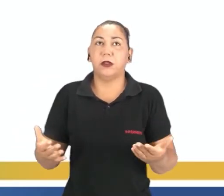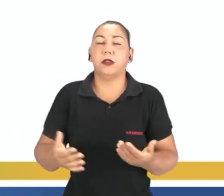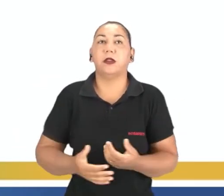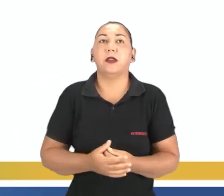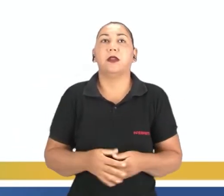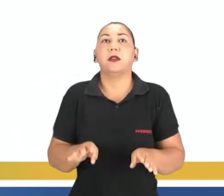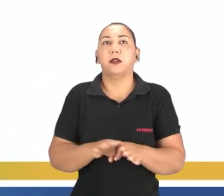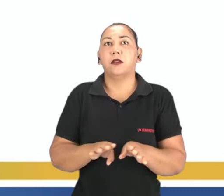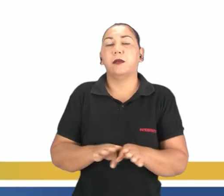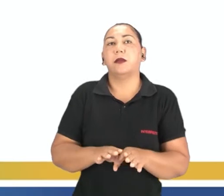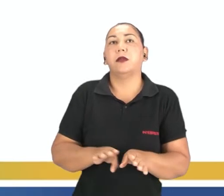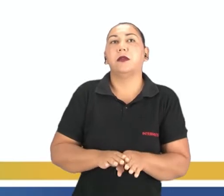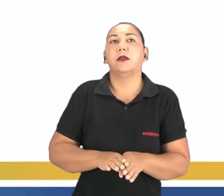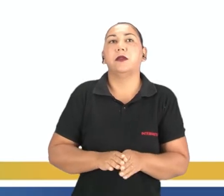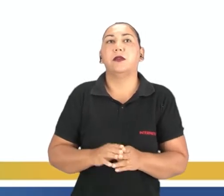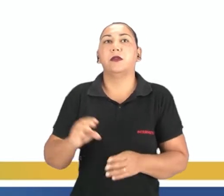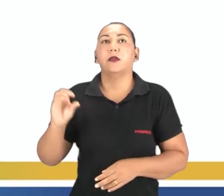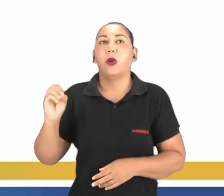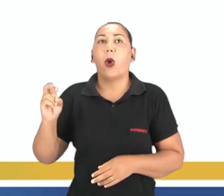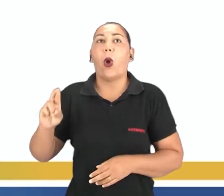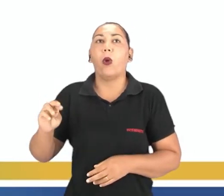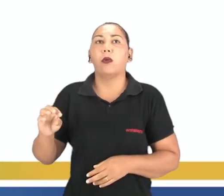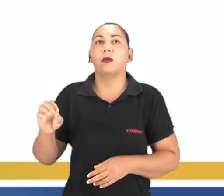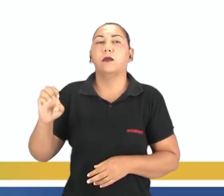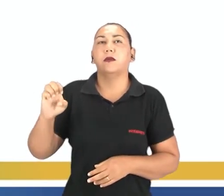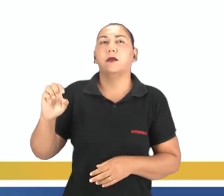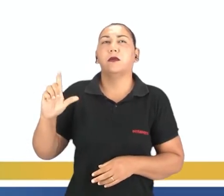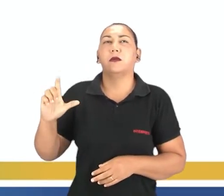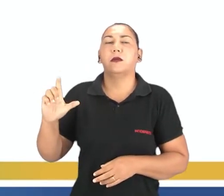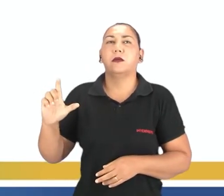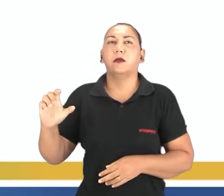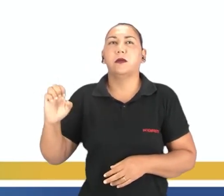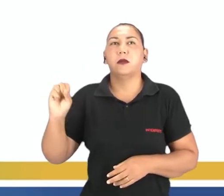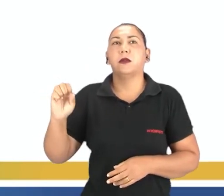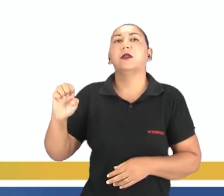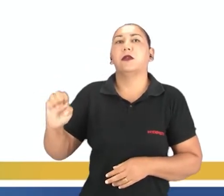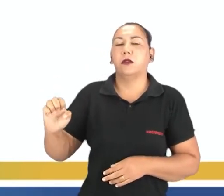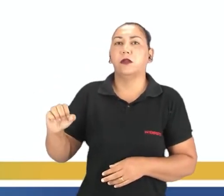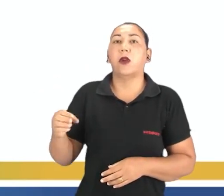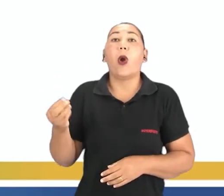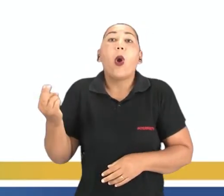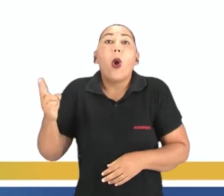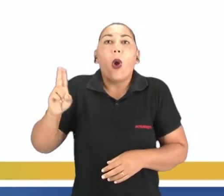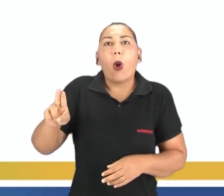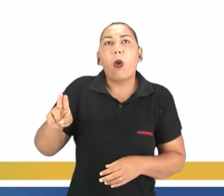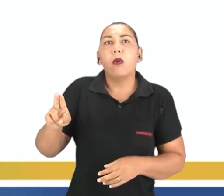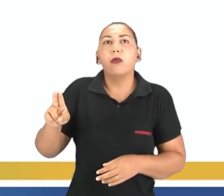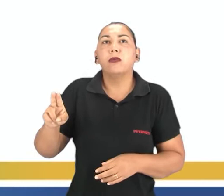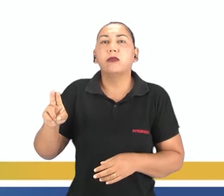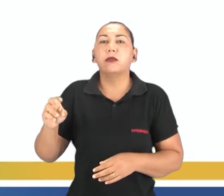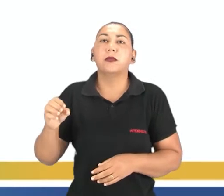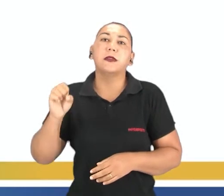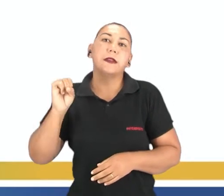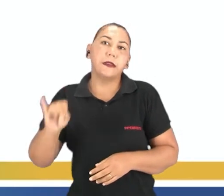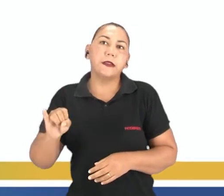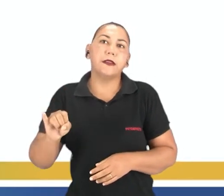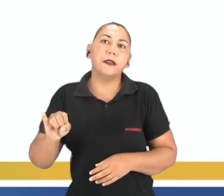se. O whether também vai significar se, mas nesse contexto de, além de ser formal, vai ser de uma conjunção de